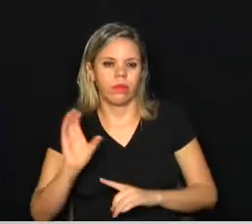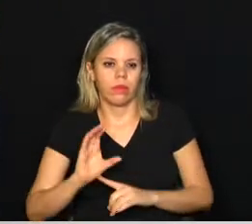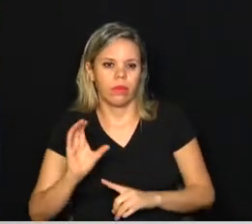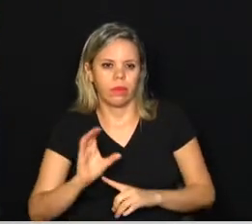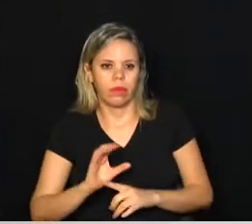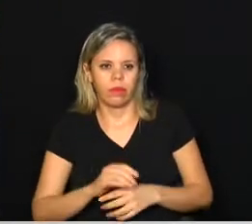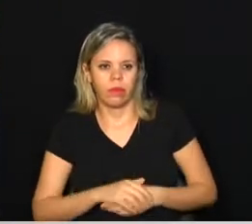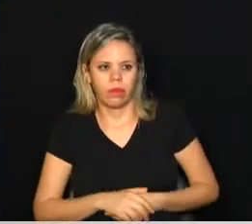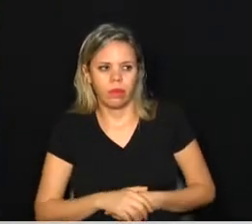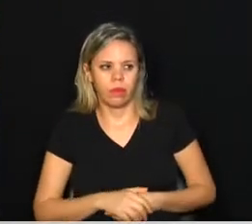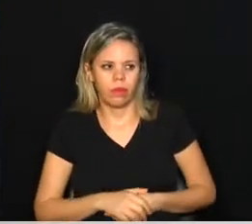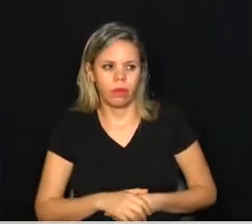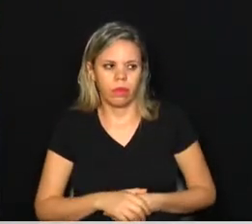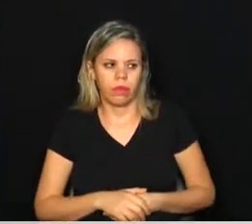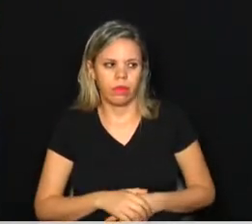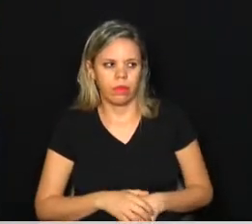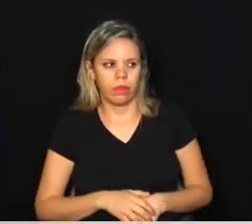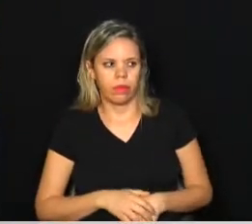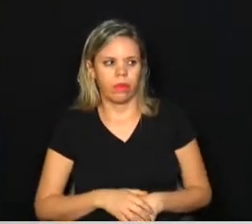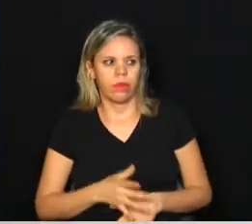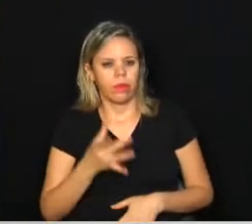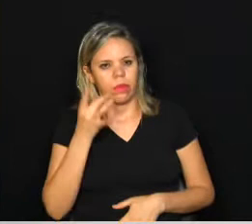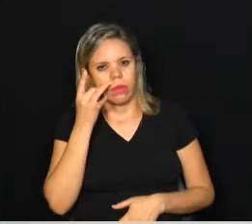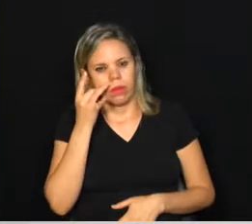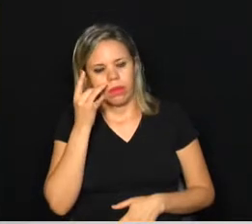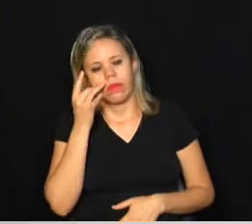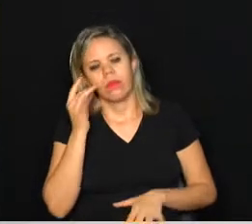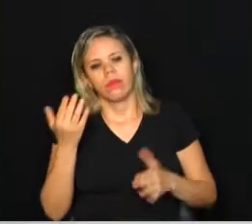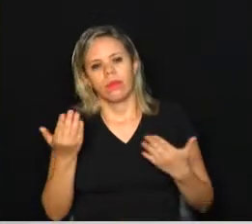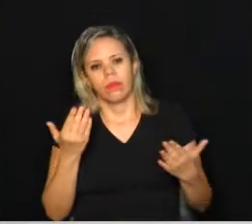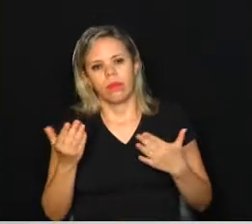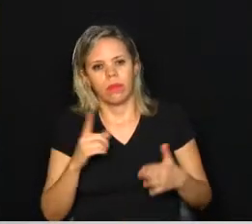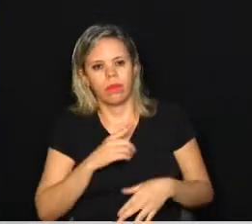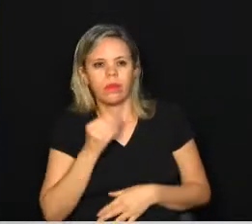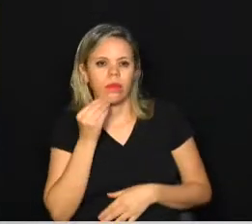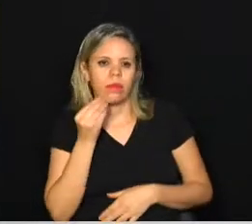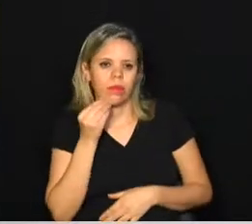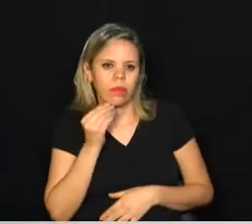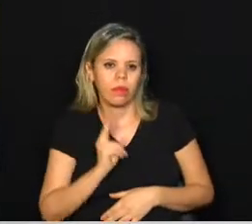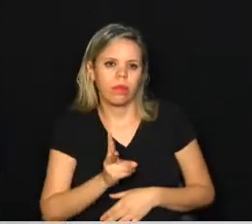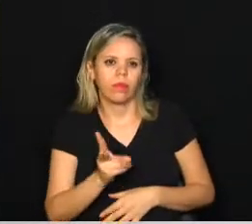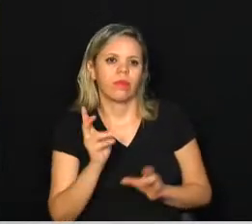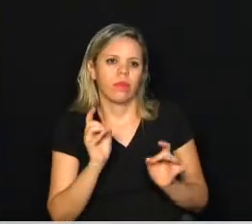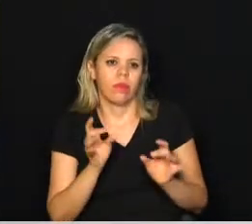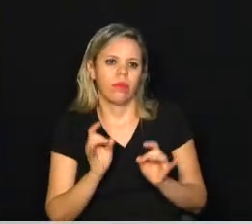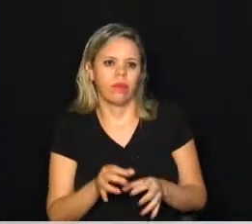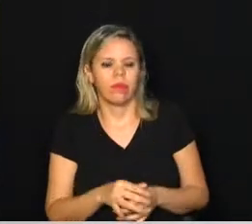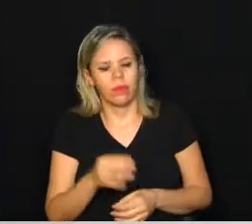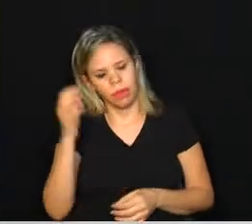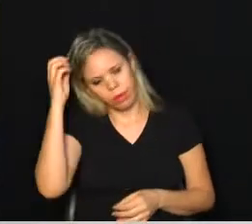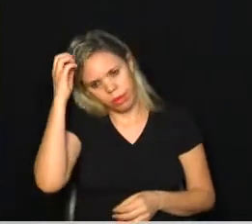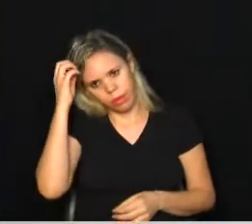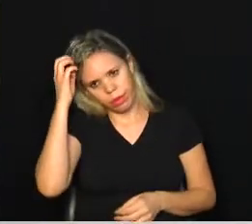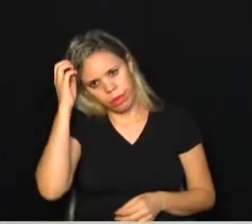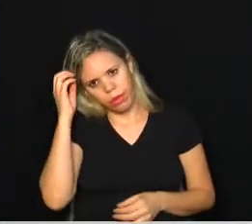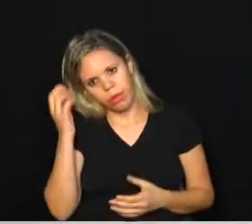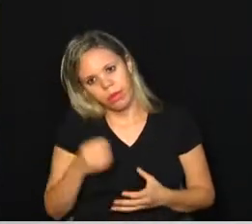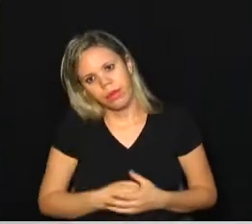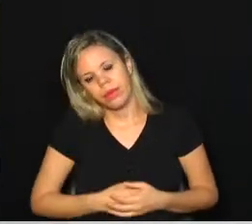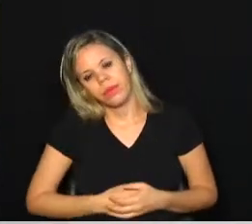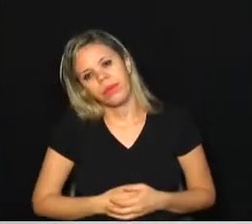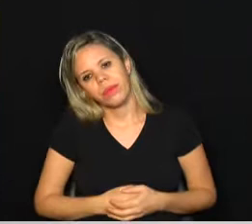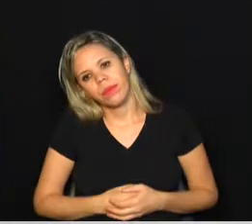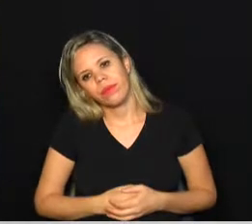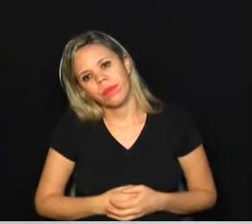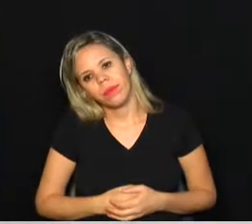além daquela presencial, teve a oportunidade de continuar vendendo. Então, eu não tenho dúvida de